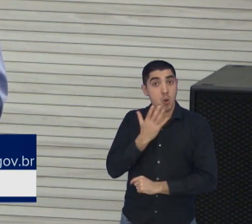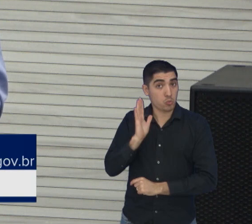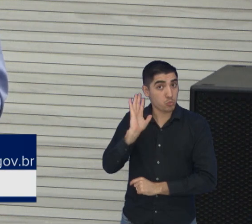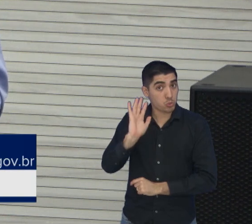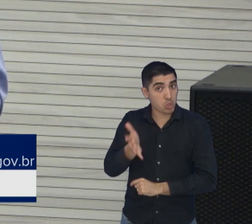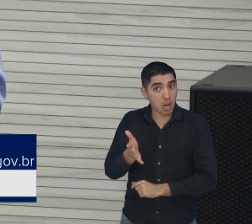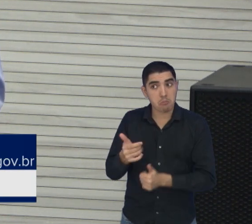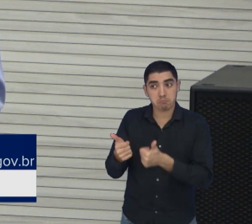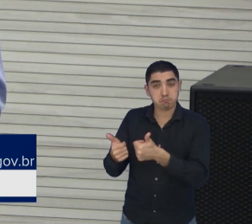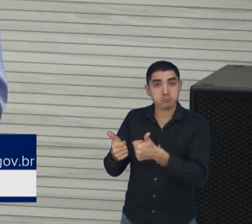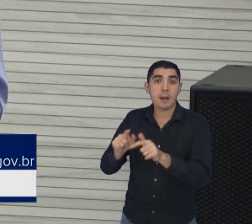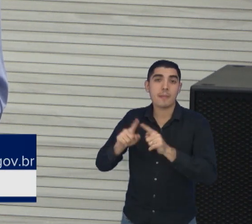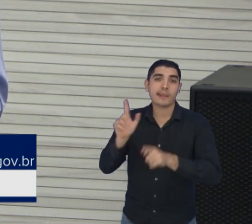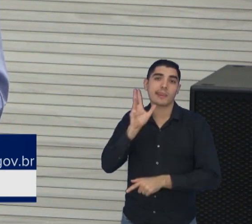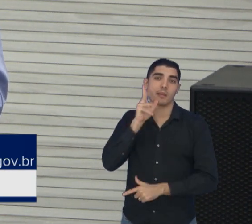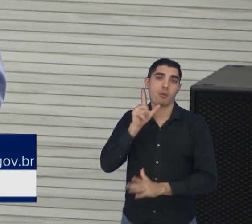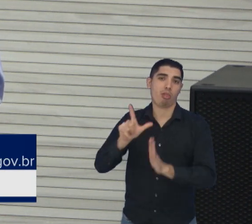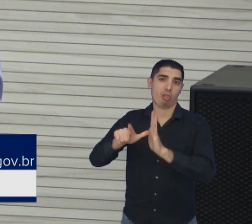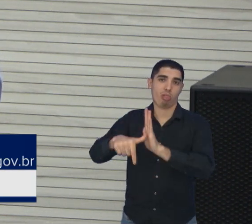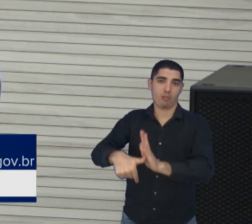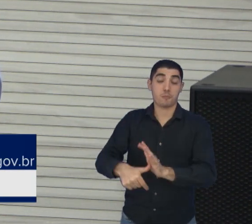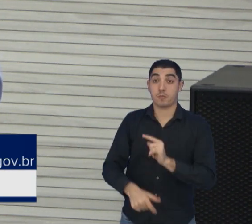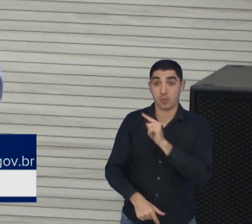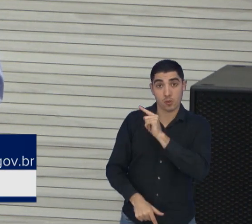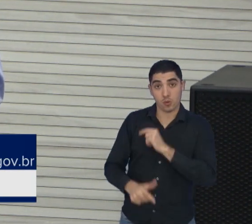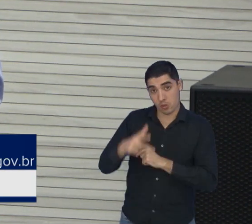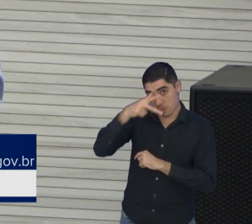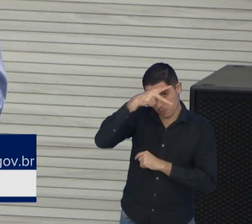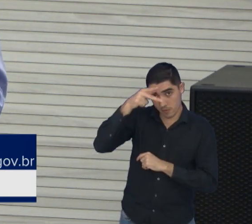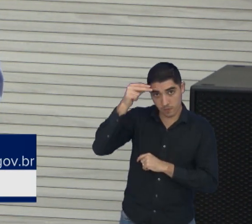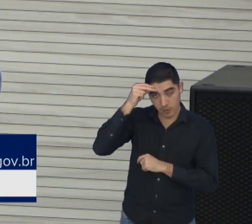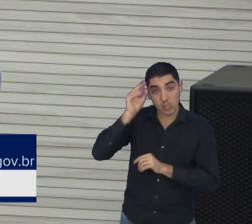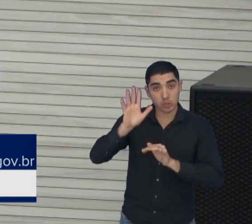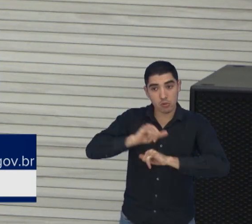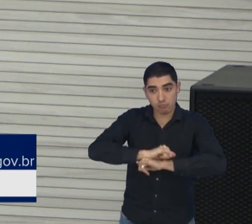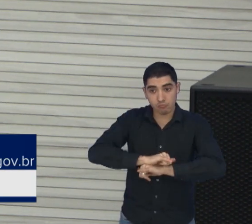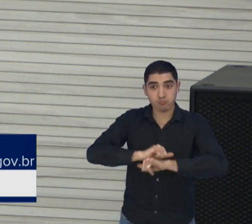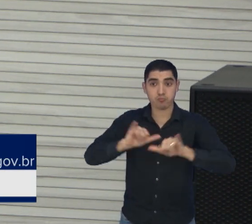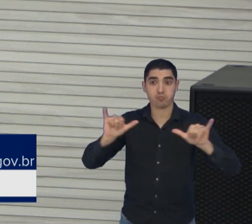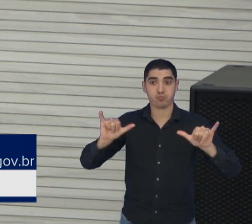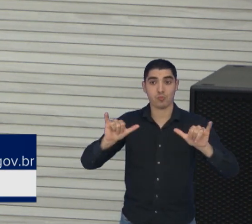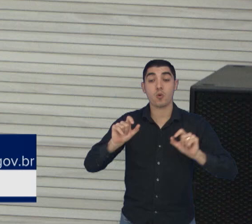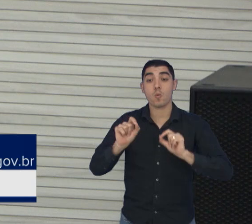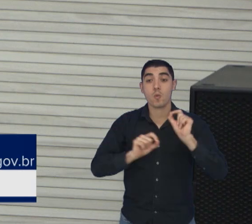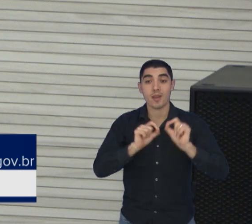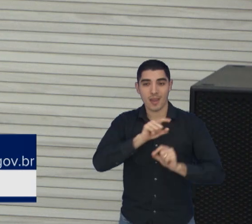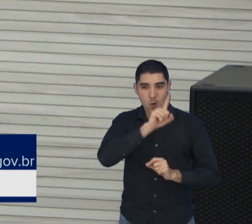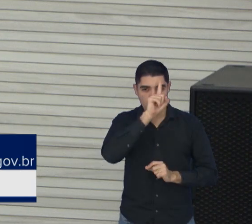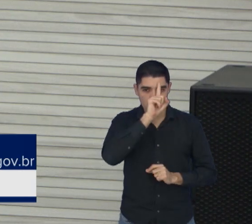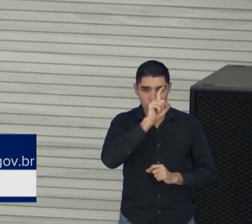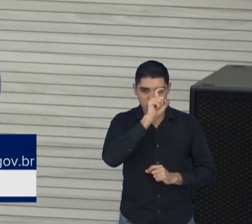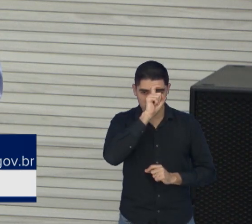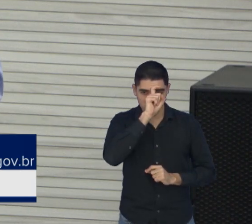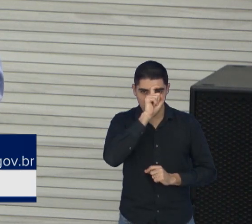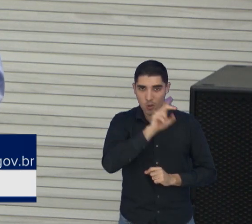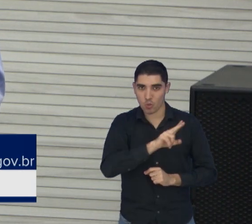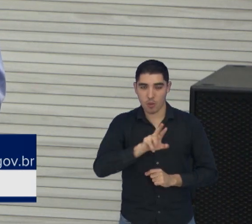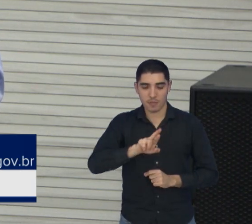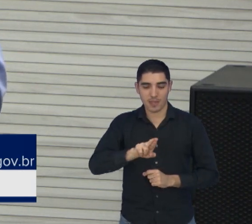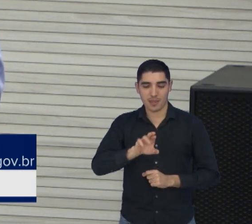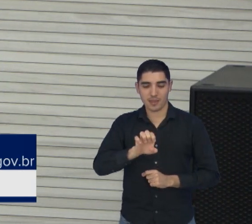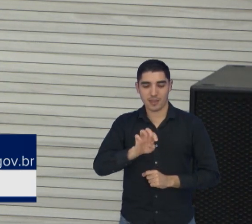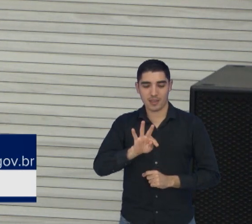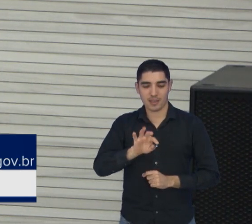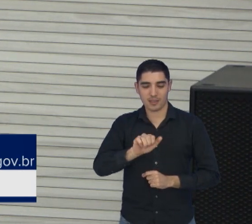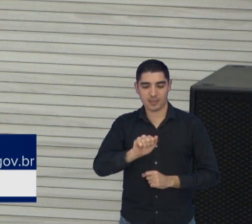tardia. O nosso prefeito anunciou a reabertura do Hospital de Retaguarda.